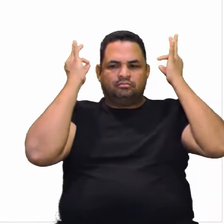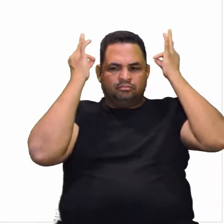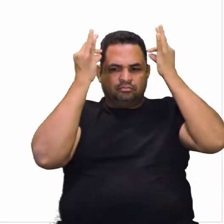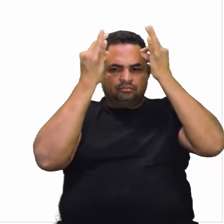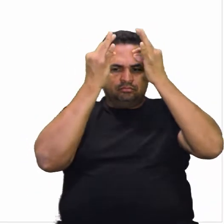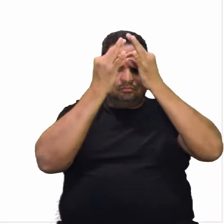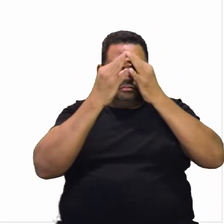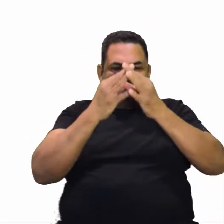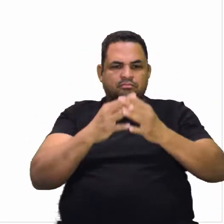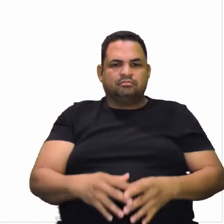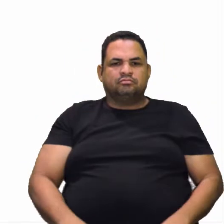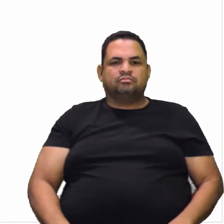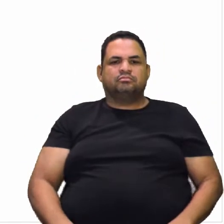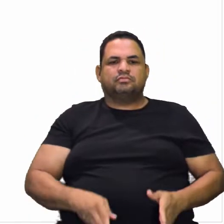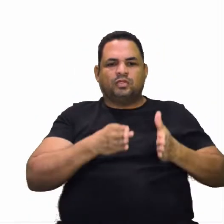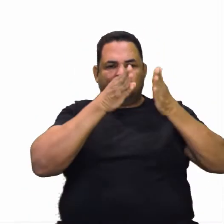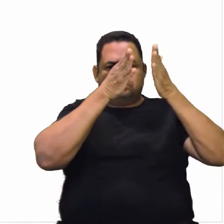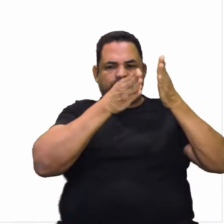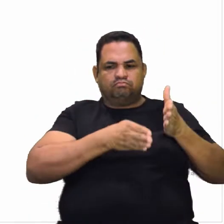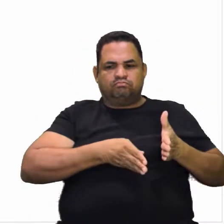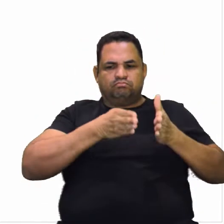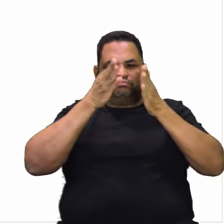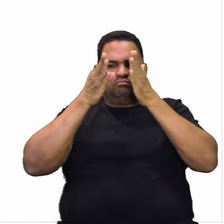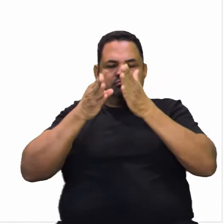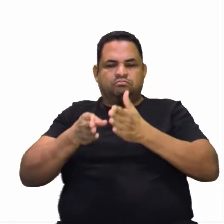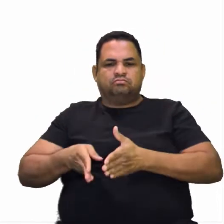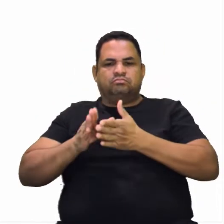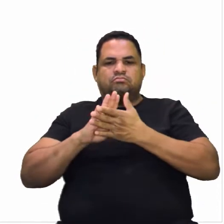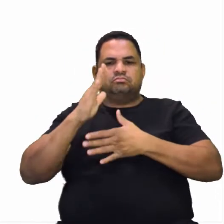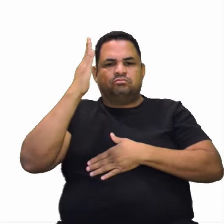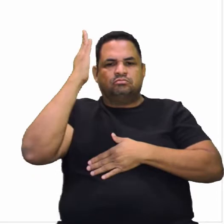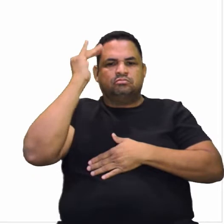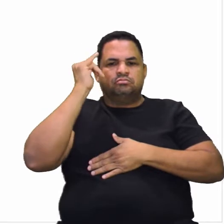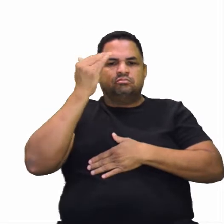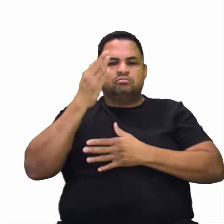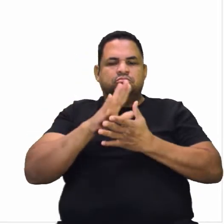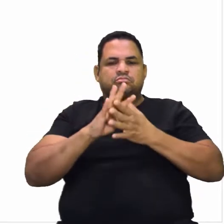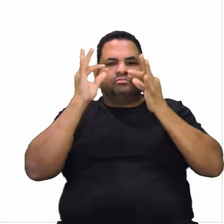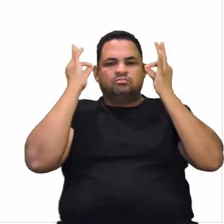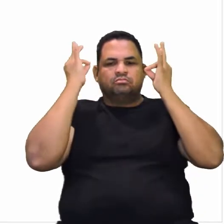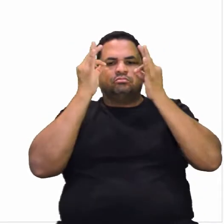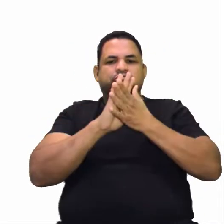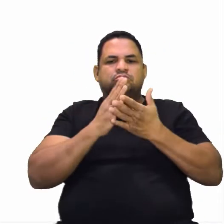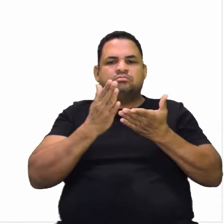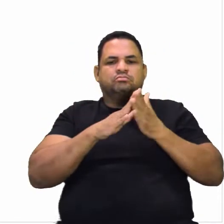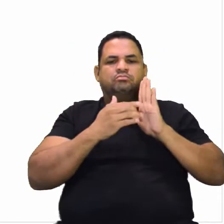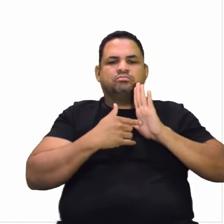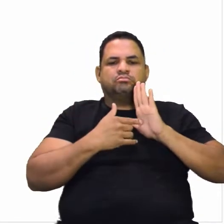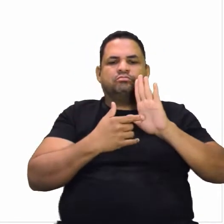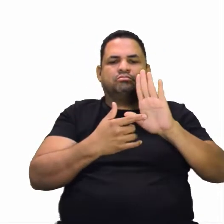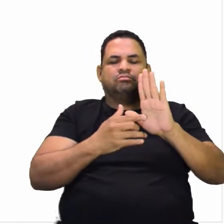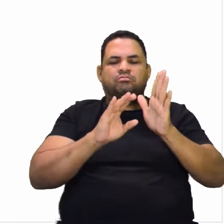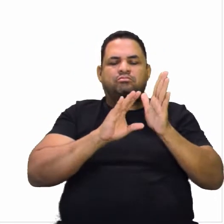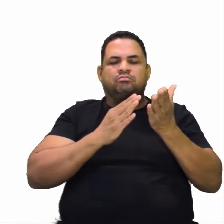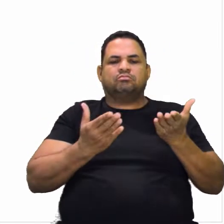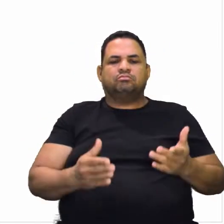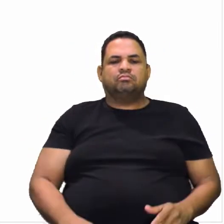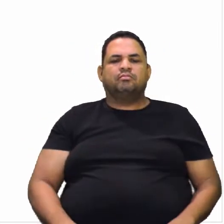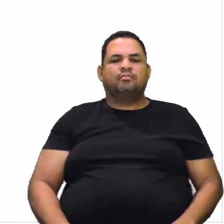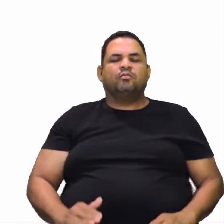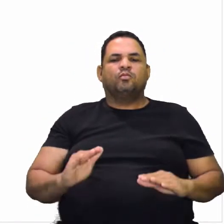Olha essas colunas, gente. Vocês sabiam que as colunas gregas, elas definem